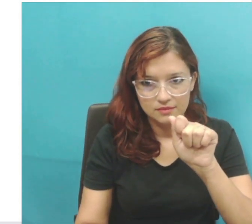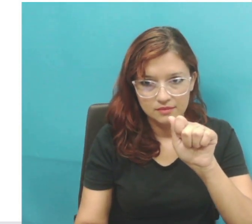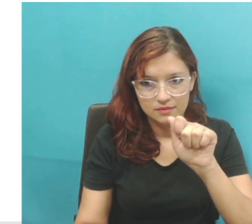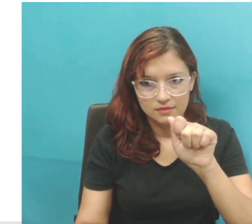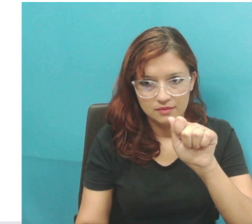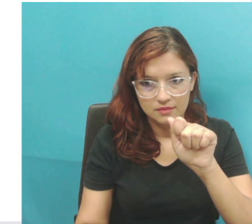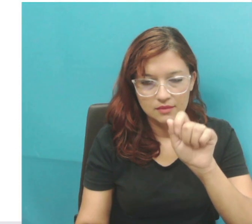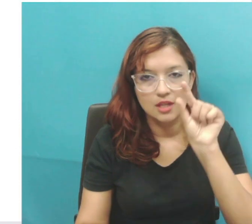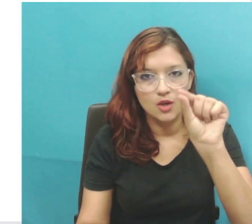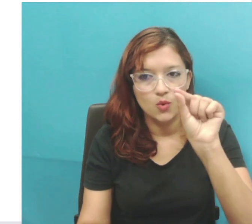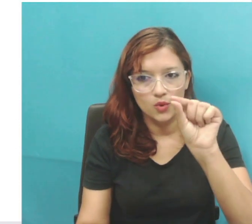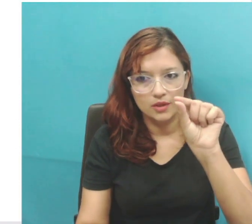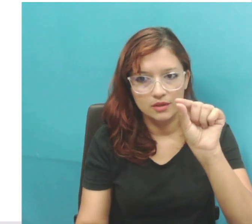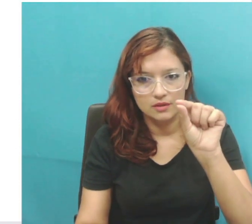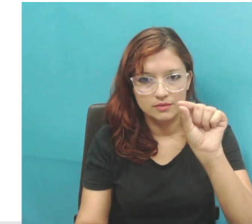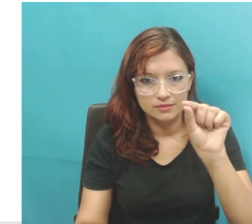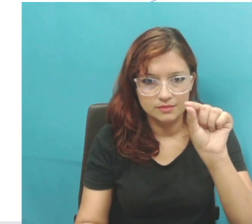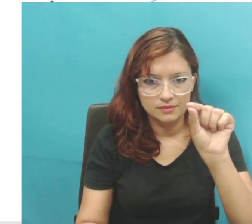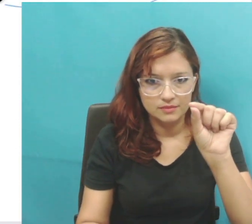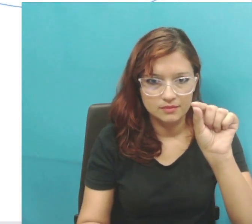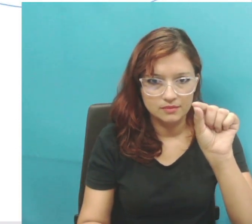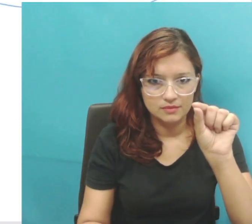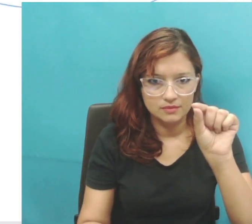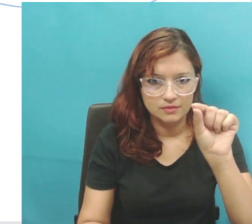Então, eu usei lá.